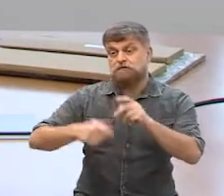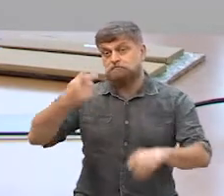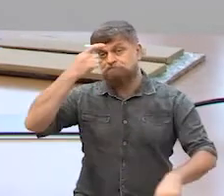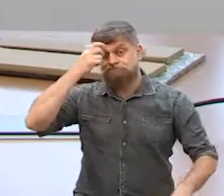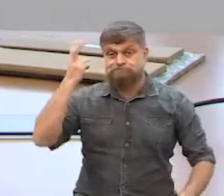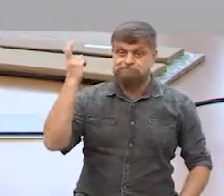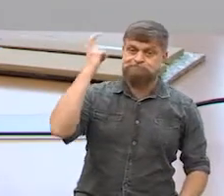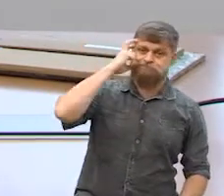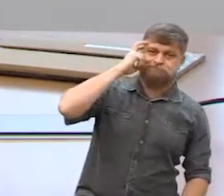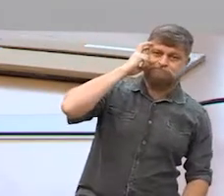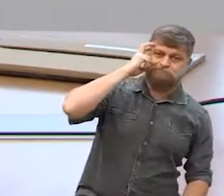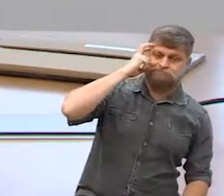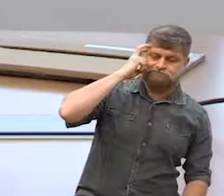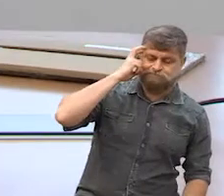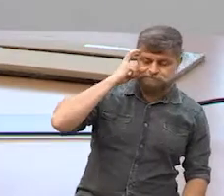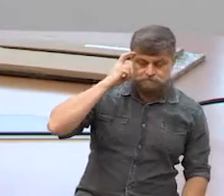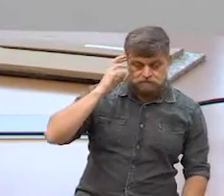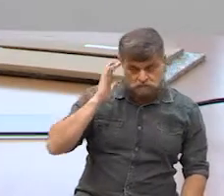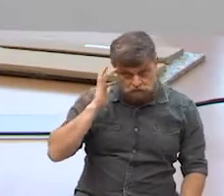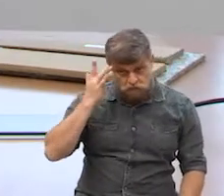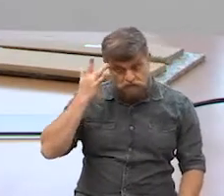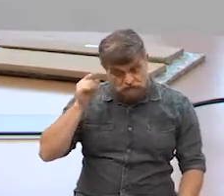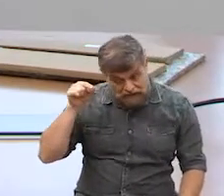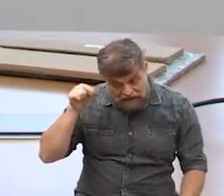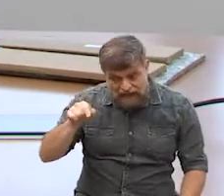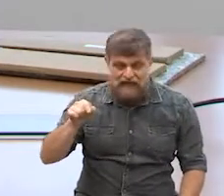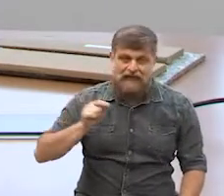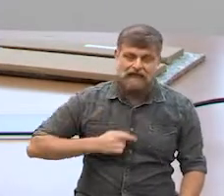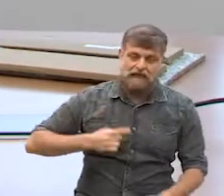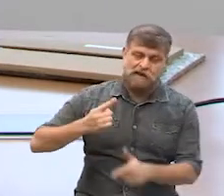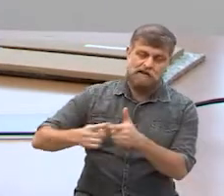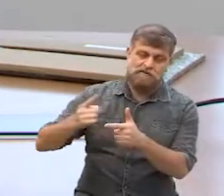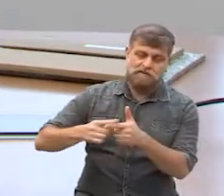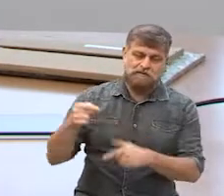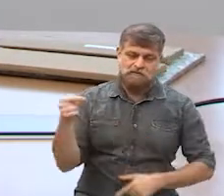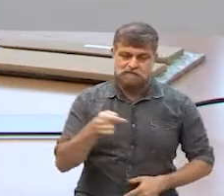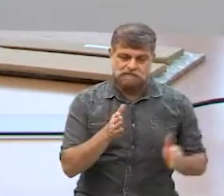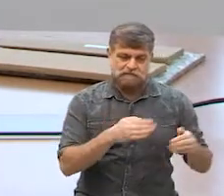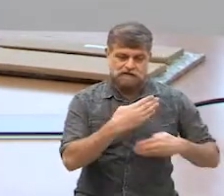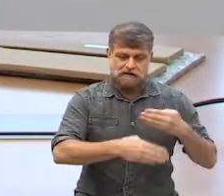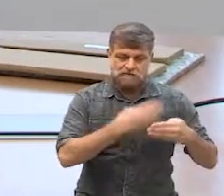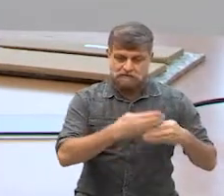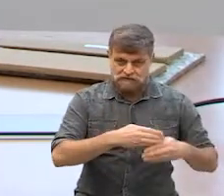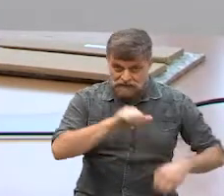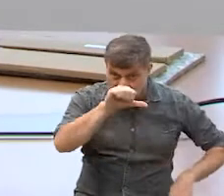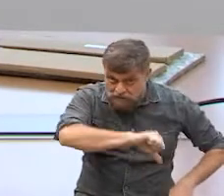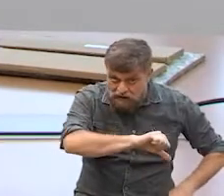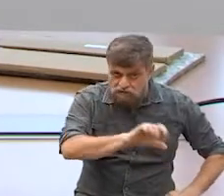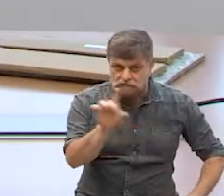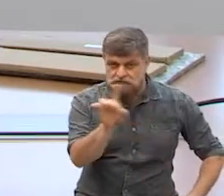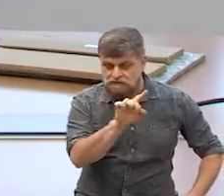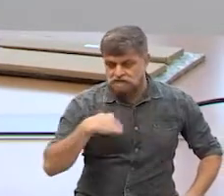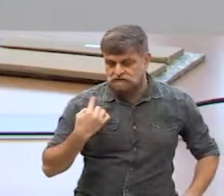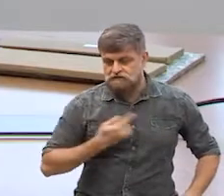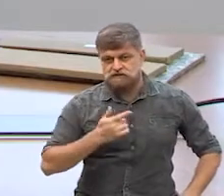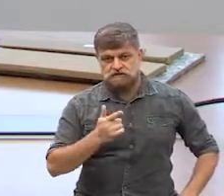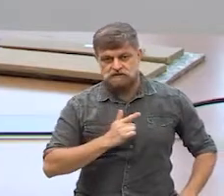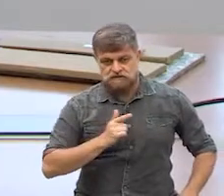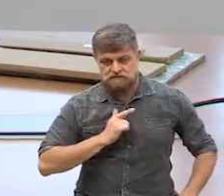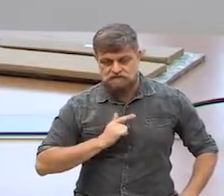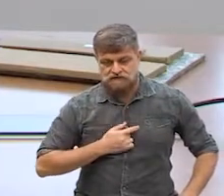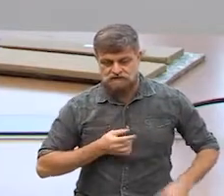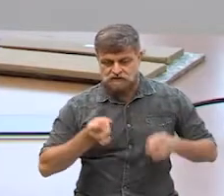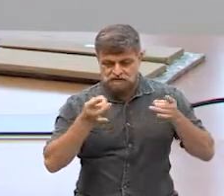pessoas. Essa eu acho que, sabe, não é a embalagem que é a vilã. Eu acho que se a gente tivesse um